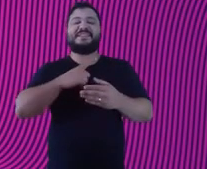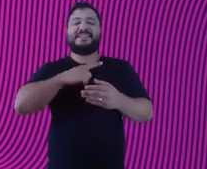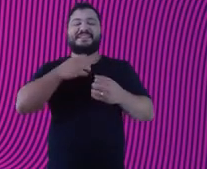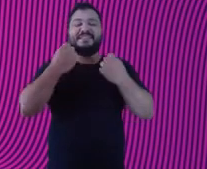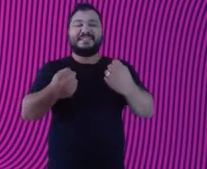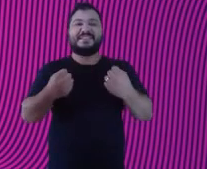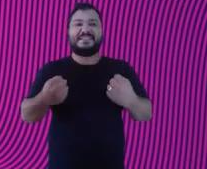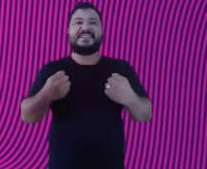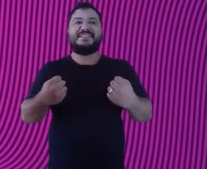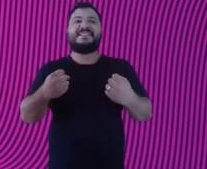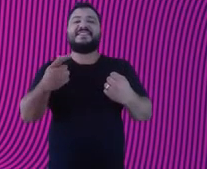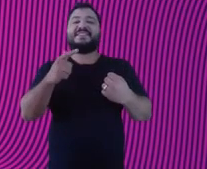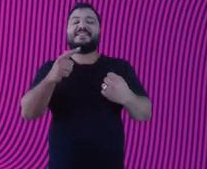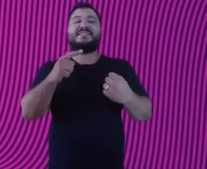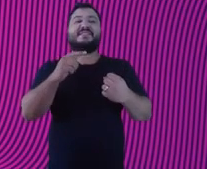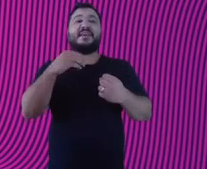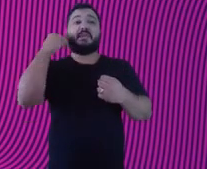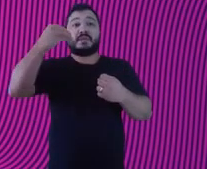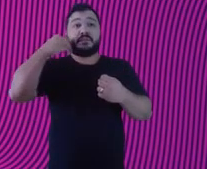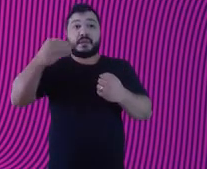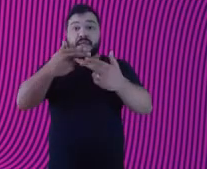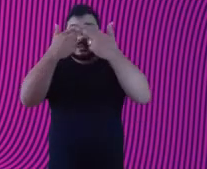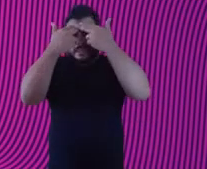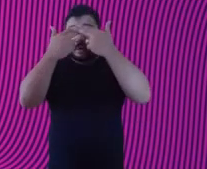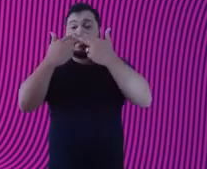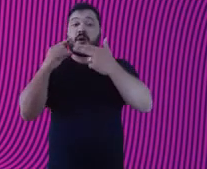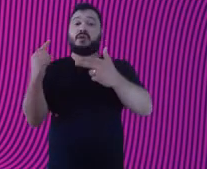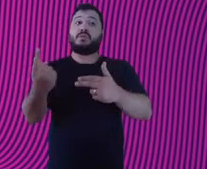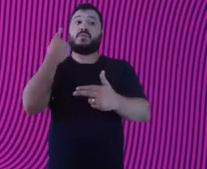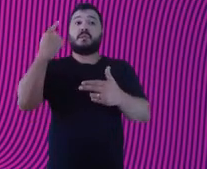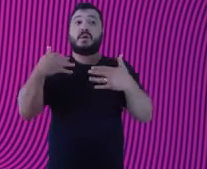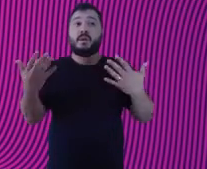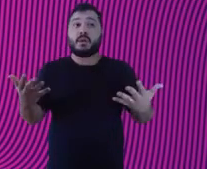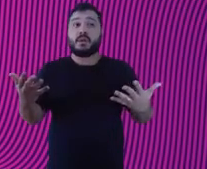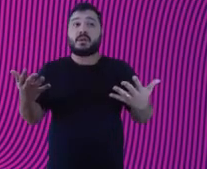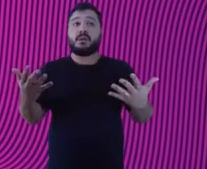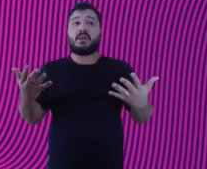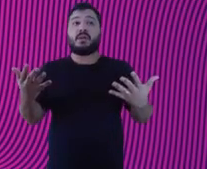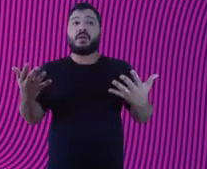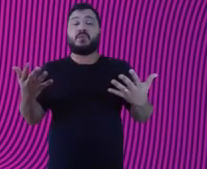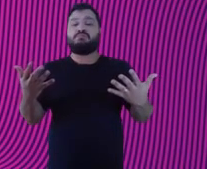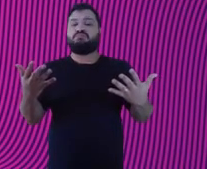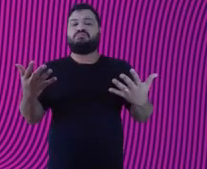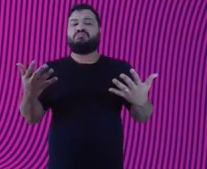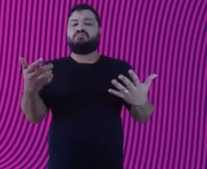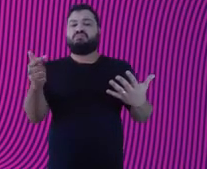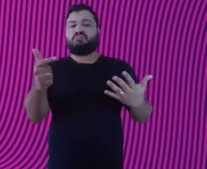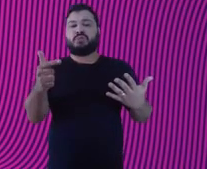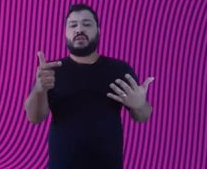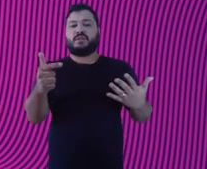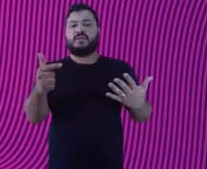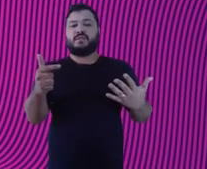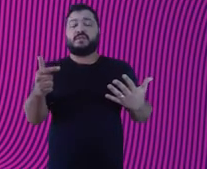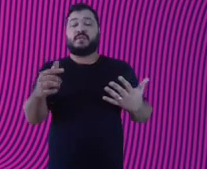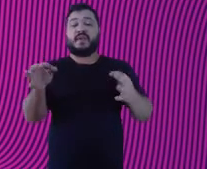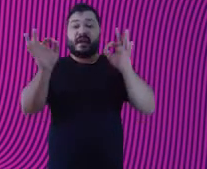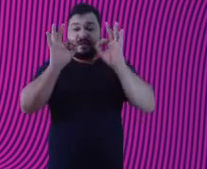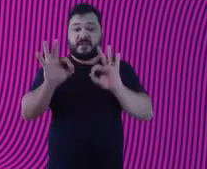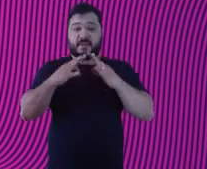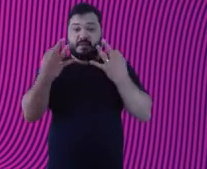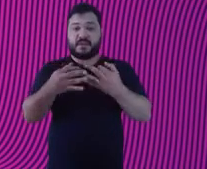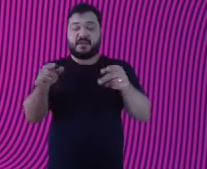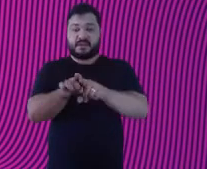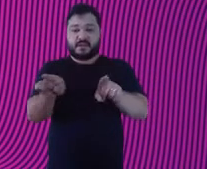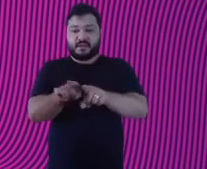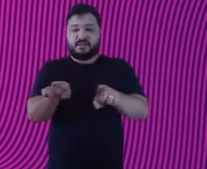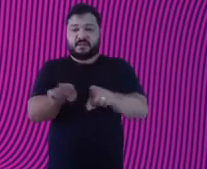paciente não teve uma experiência traumática no primeiro, então, assim, ele não hesitou, a família também, então eu